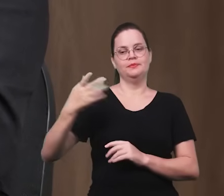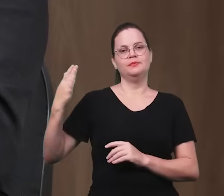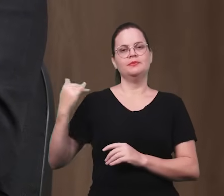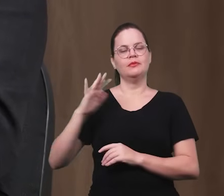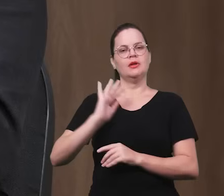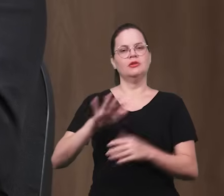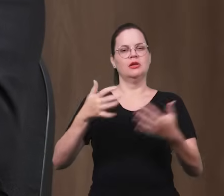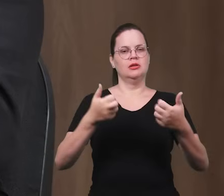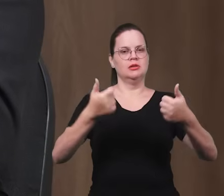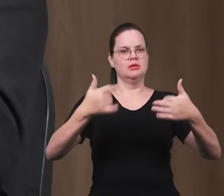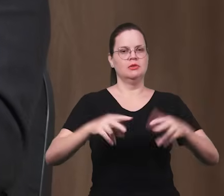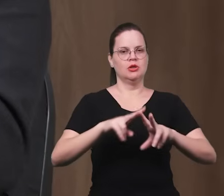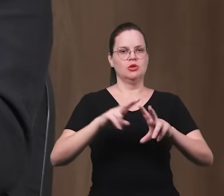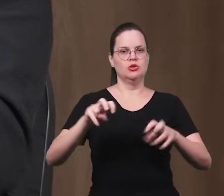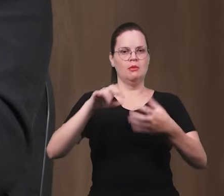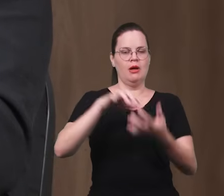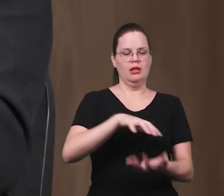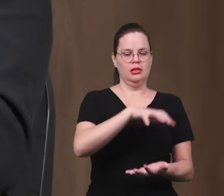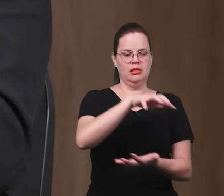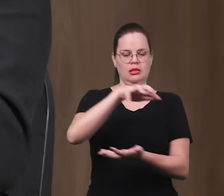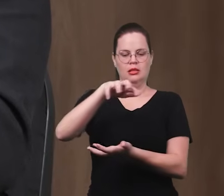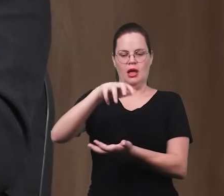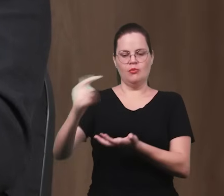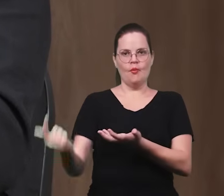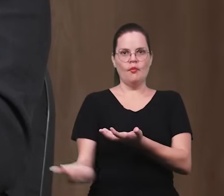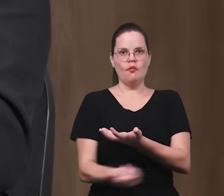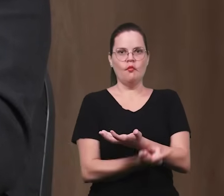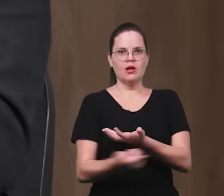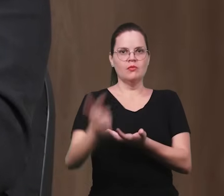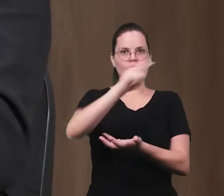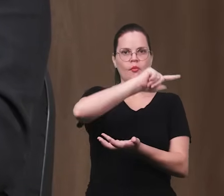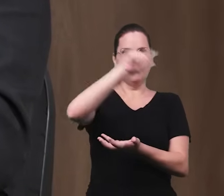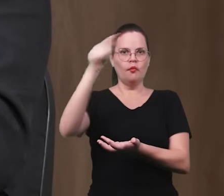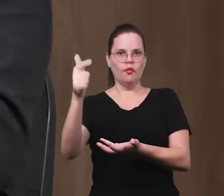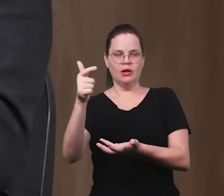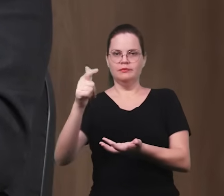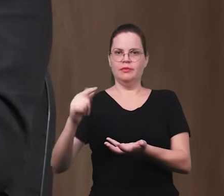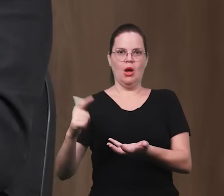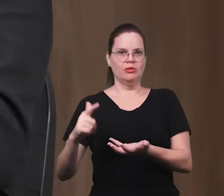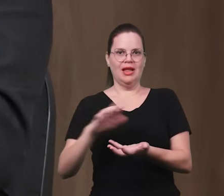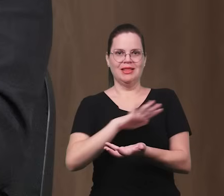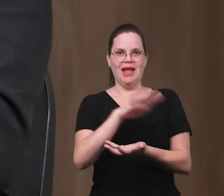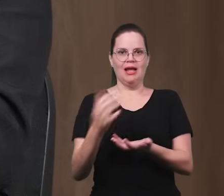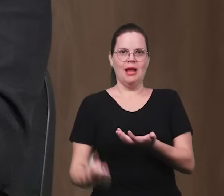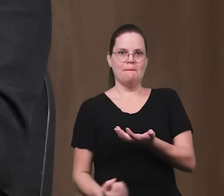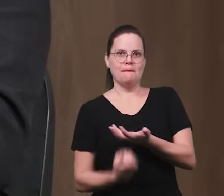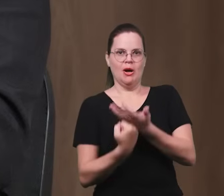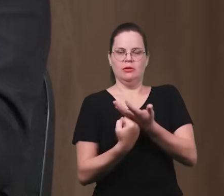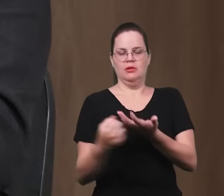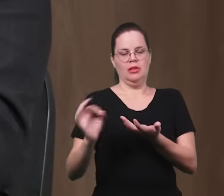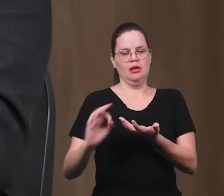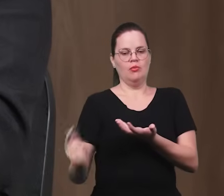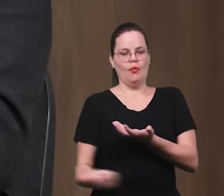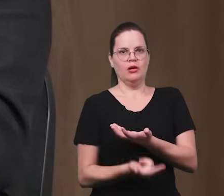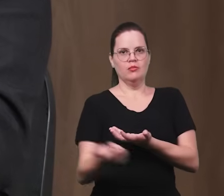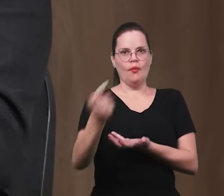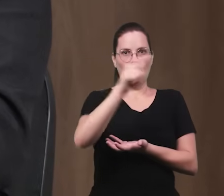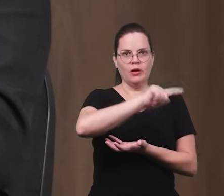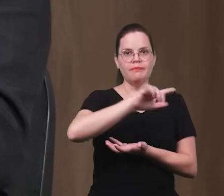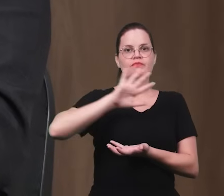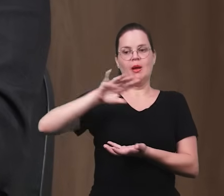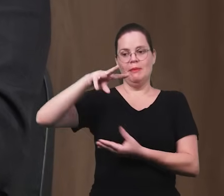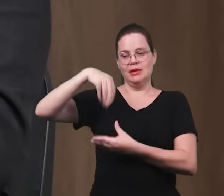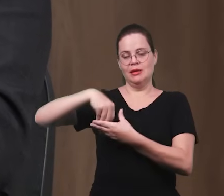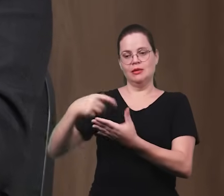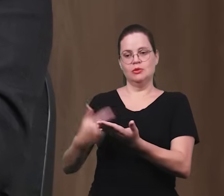nada, como isso já estava descrito lá no livro de Jó, e o homem só foi descobrir isso muito tempo depois, mostrando que a ciência ela caminha naquilo